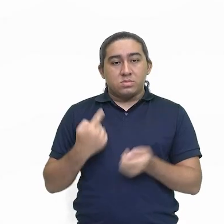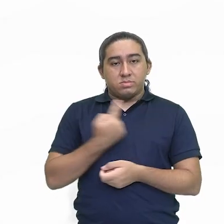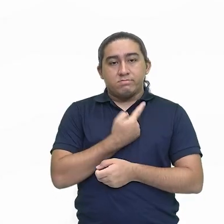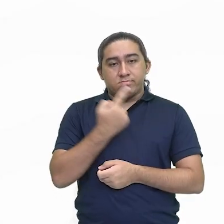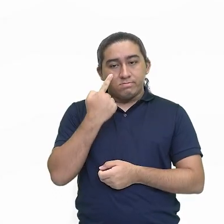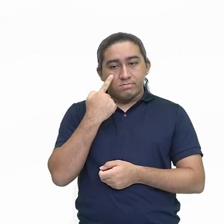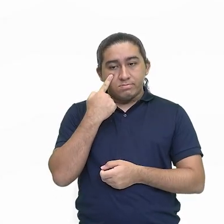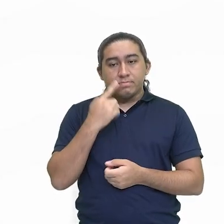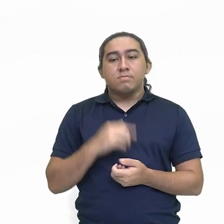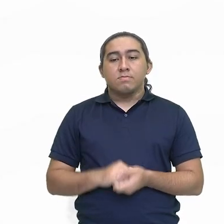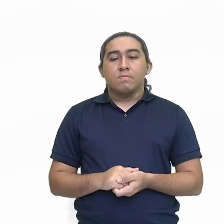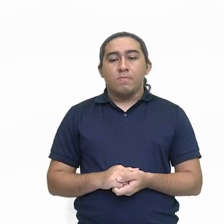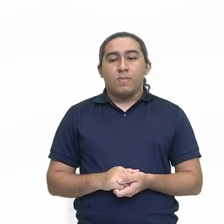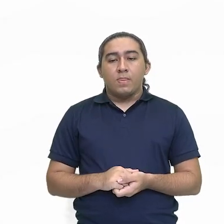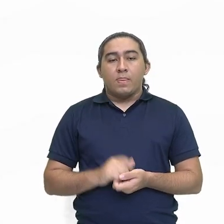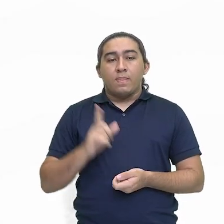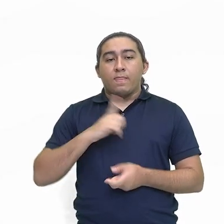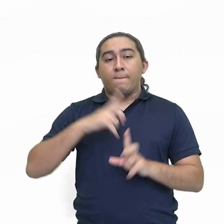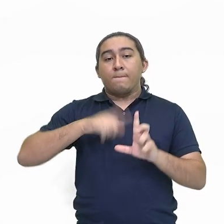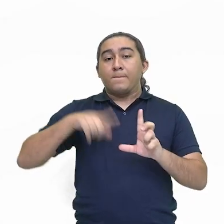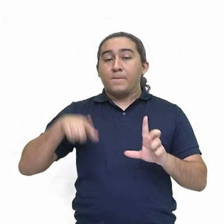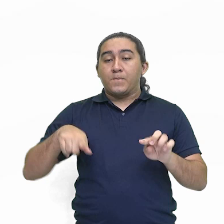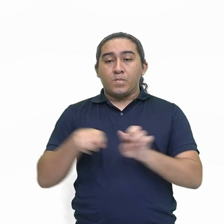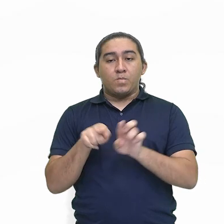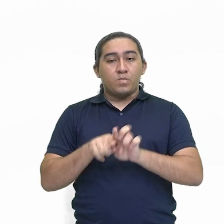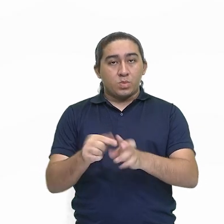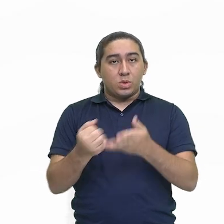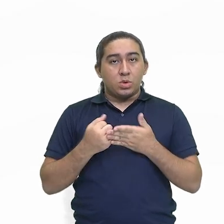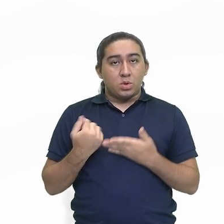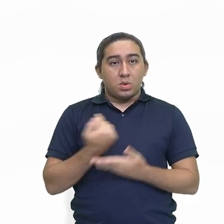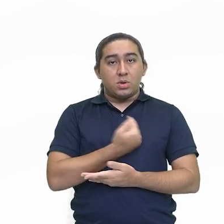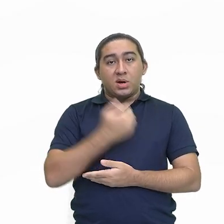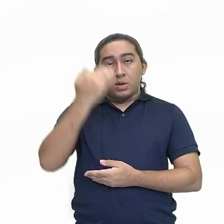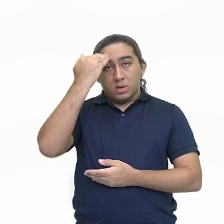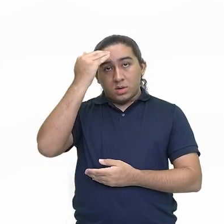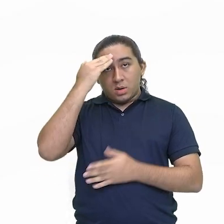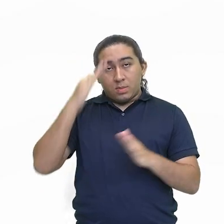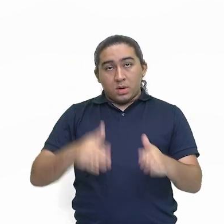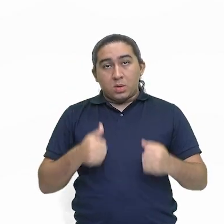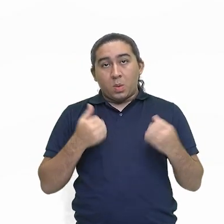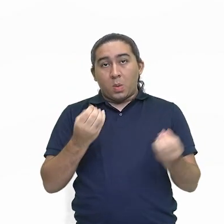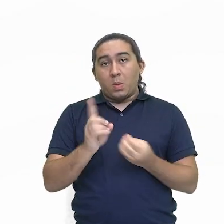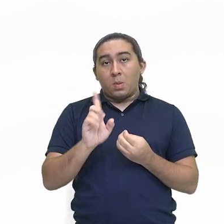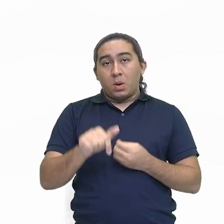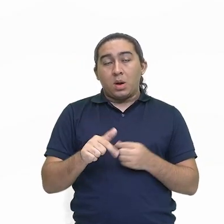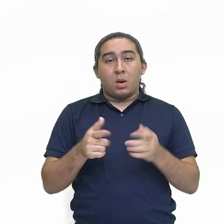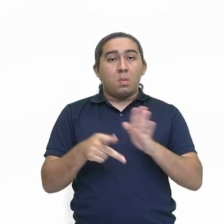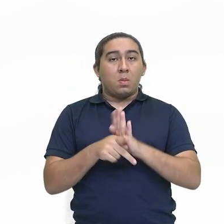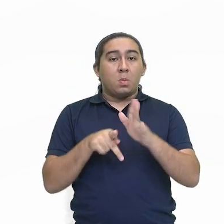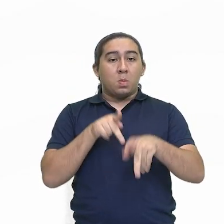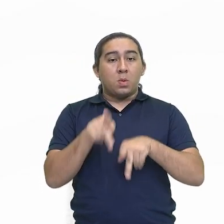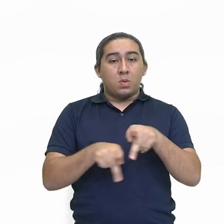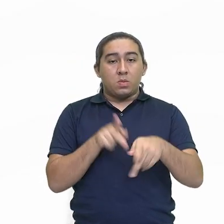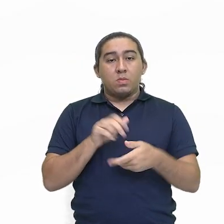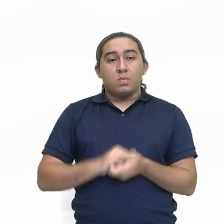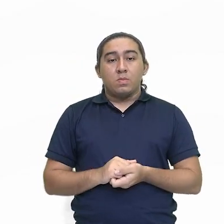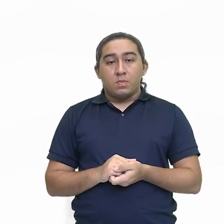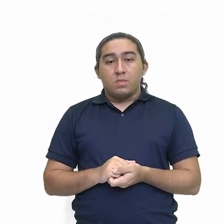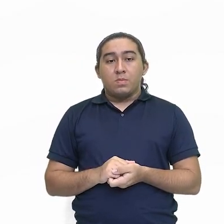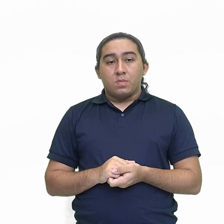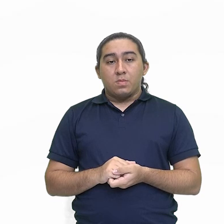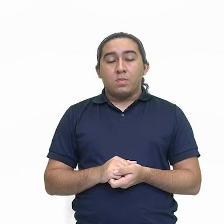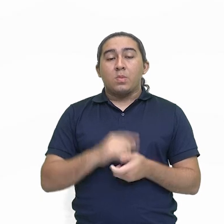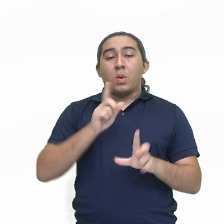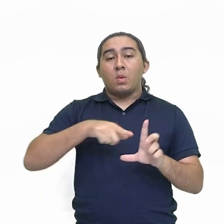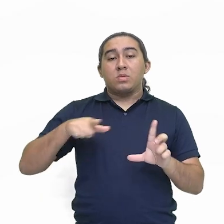próxima tela, com esse índice que também ajuda a gente a entender essas dinâmicas na população. O coeficiente de Gini,